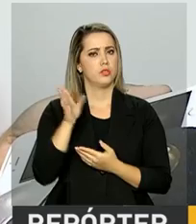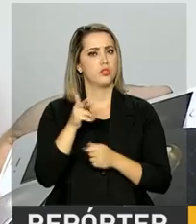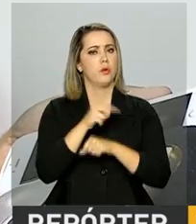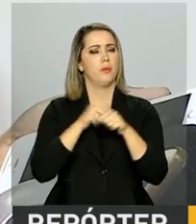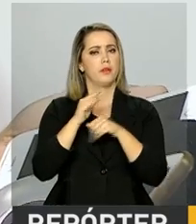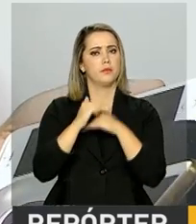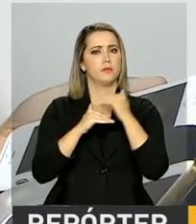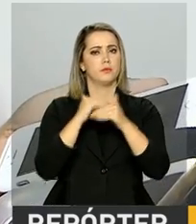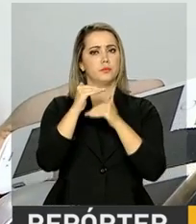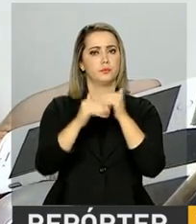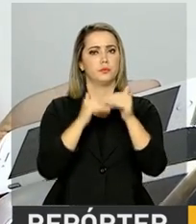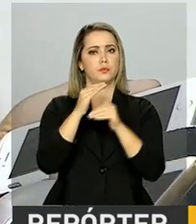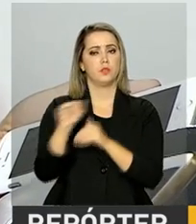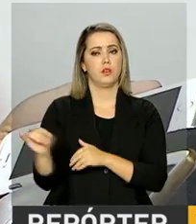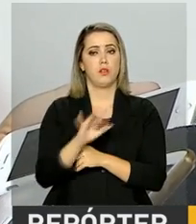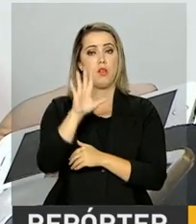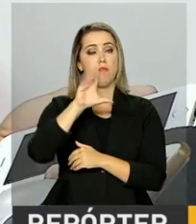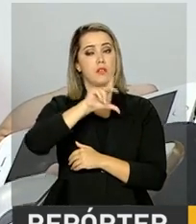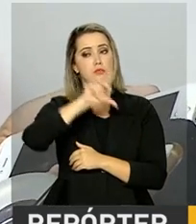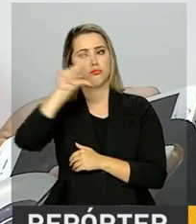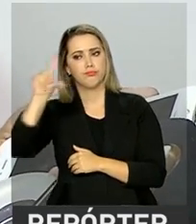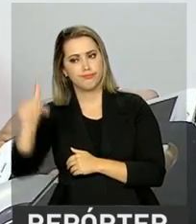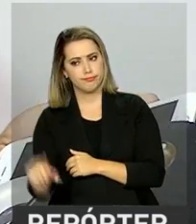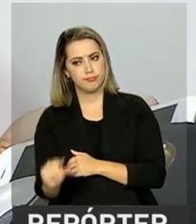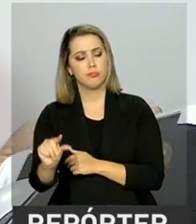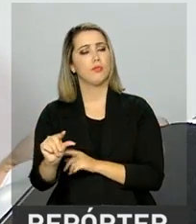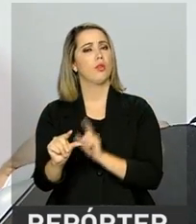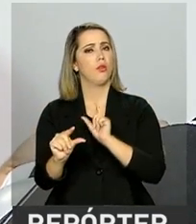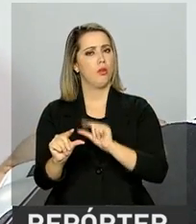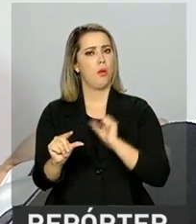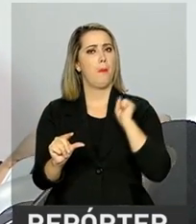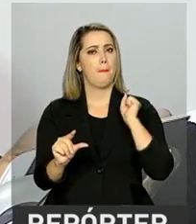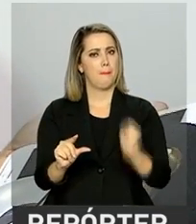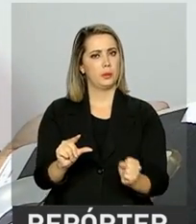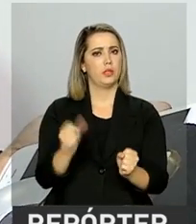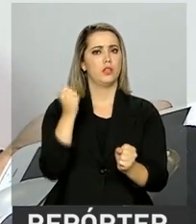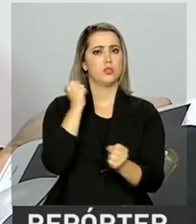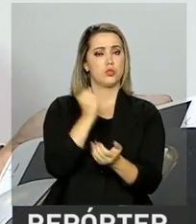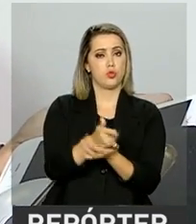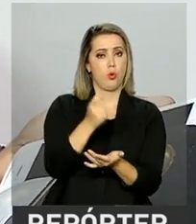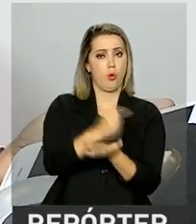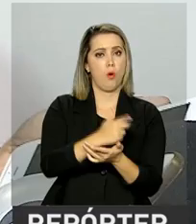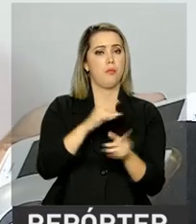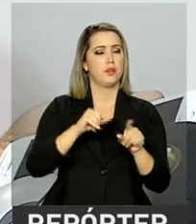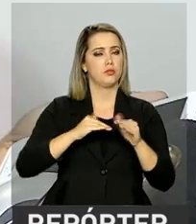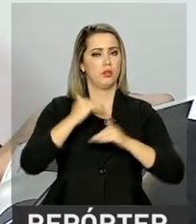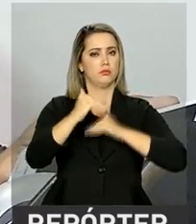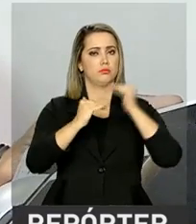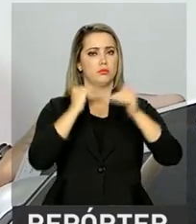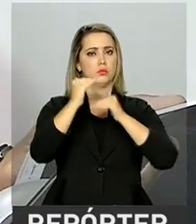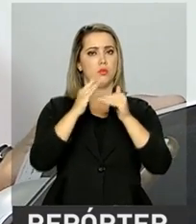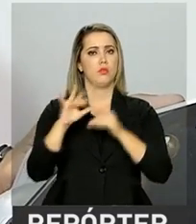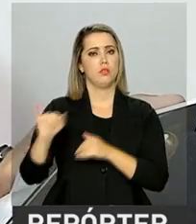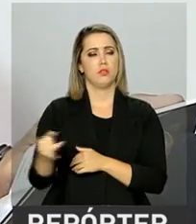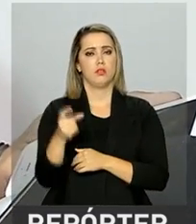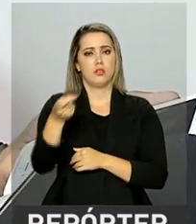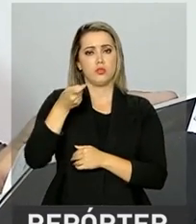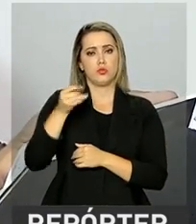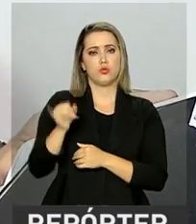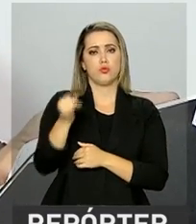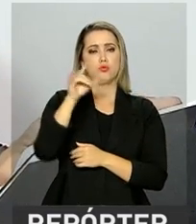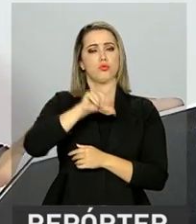empregos a inflação já tá caindo né o poder de compra portanto a população já tá aumentando taxa de juro já tá